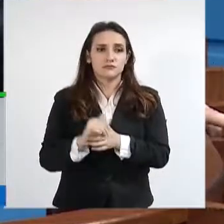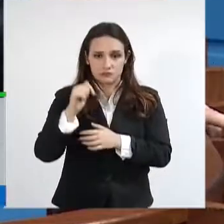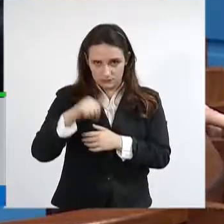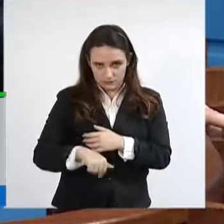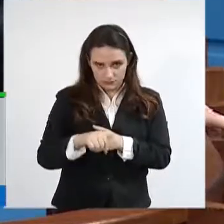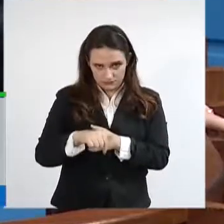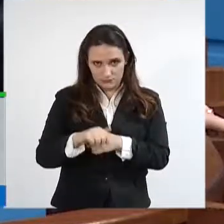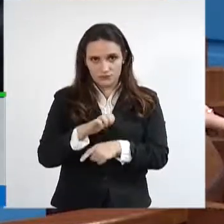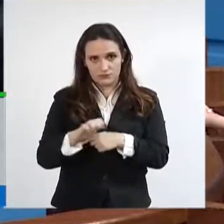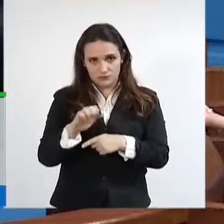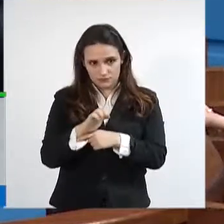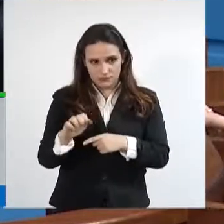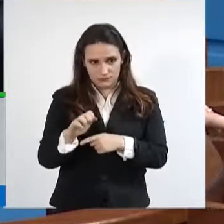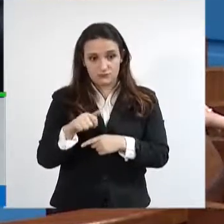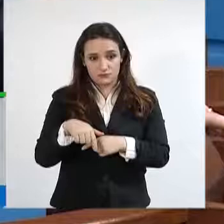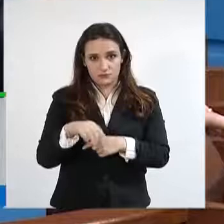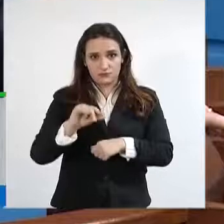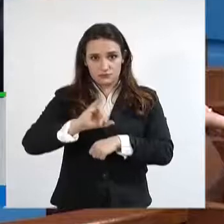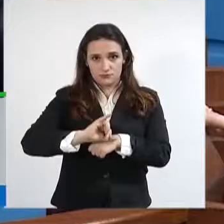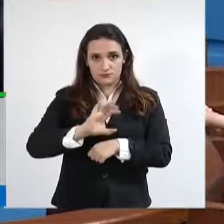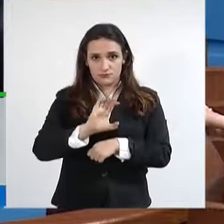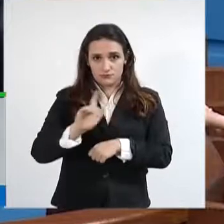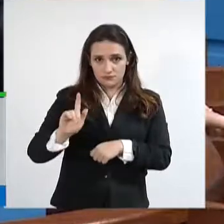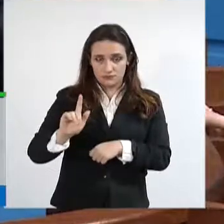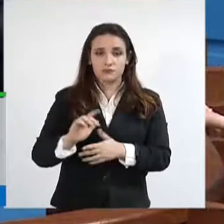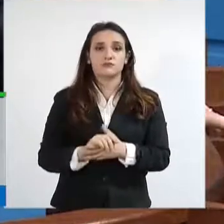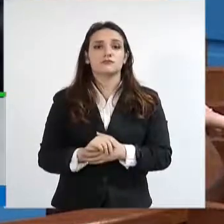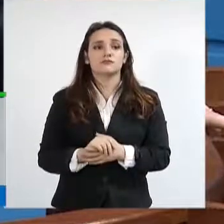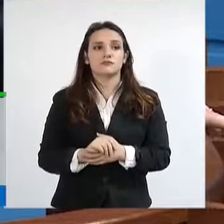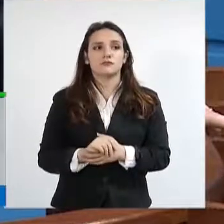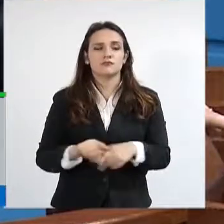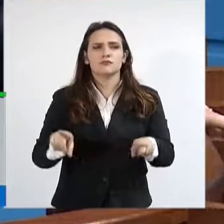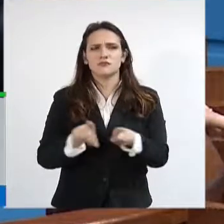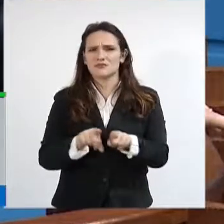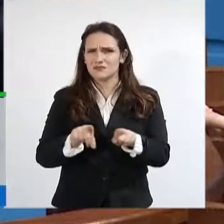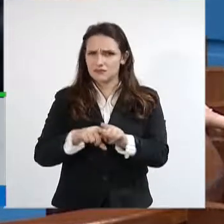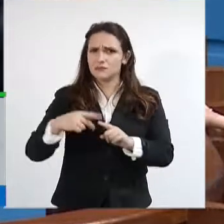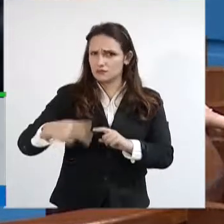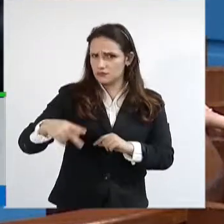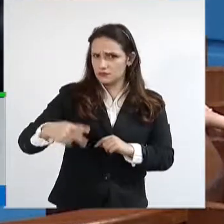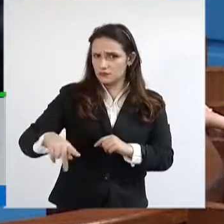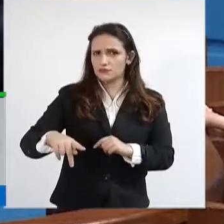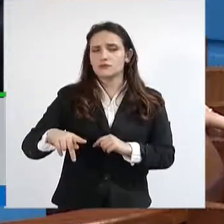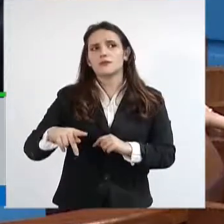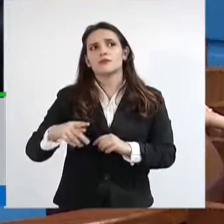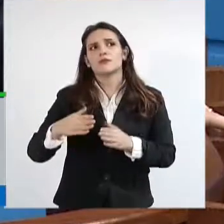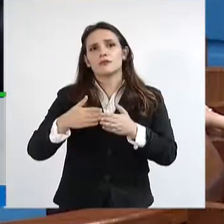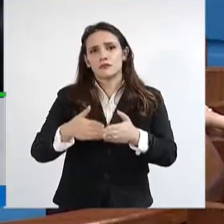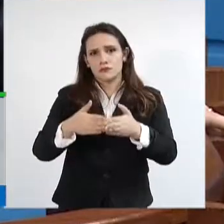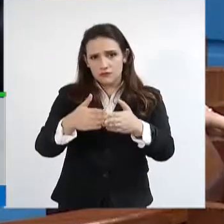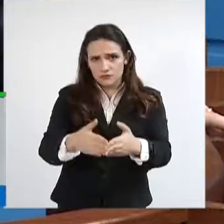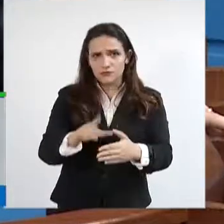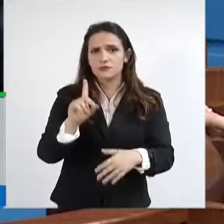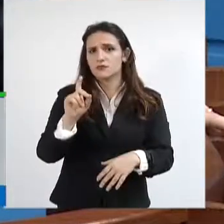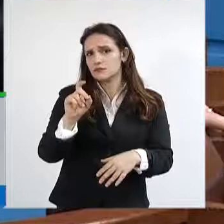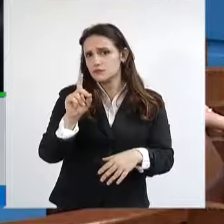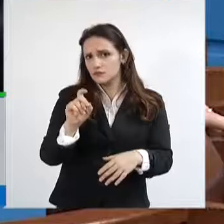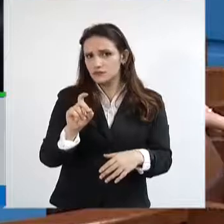aqui no nosso estado, em Campo Grande, em Ponta Porã, Corumbá,